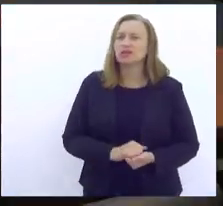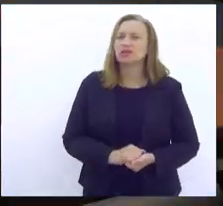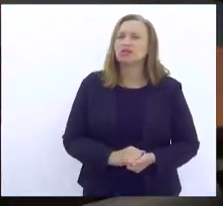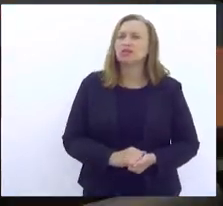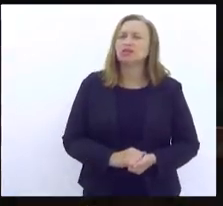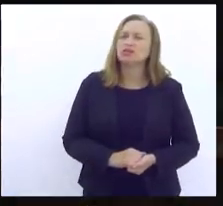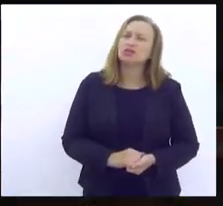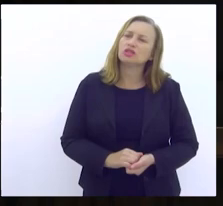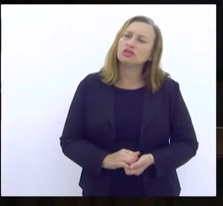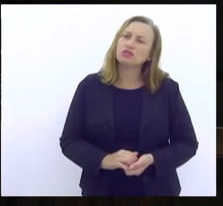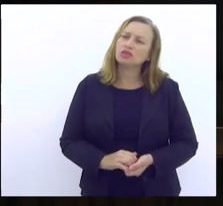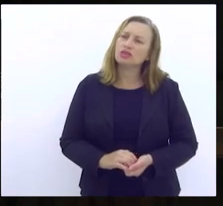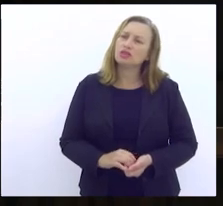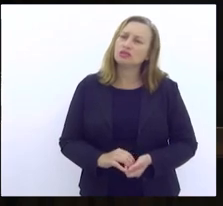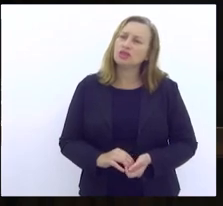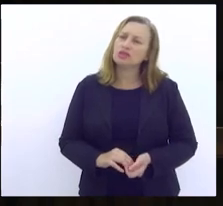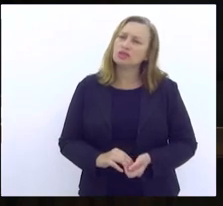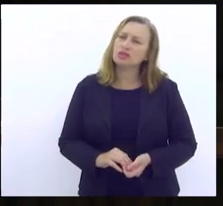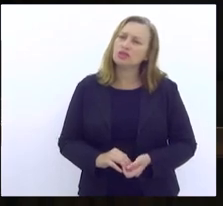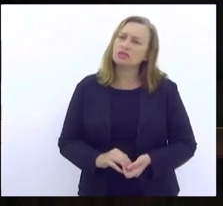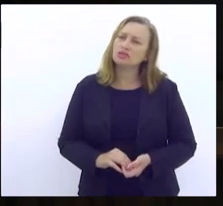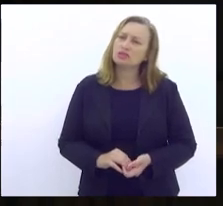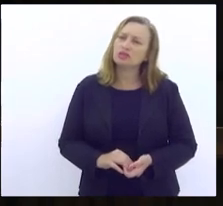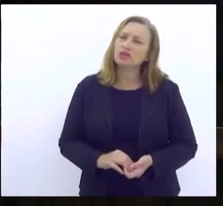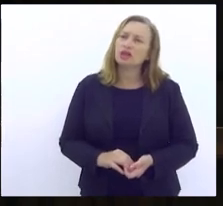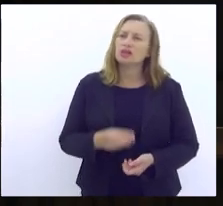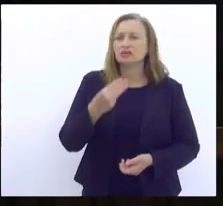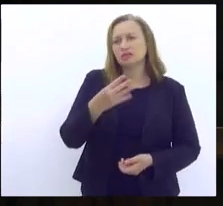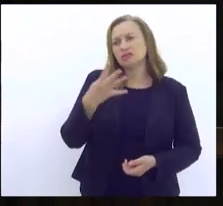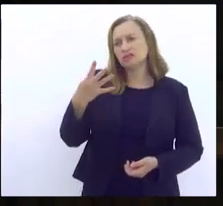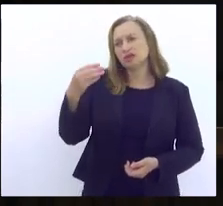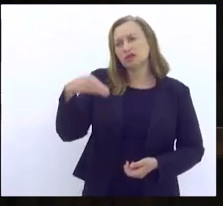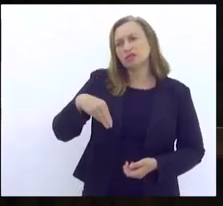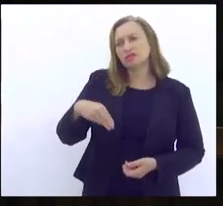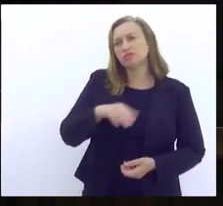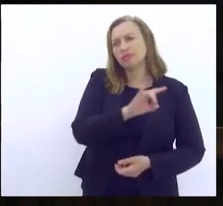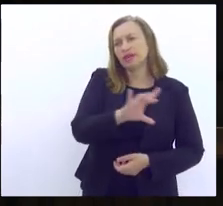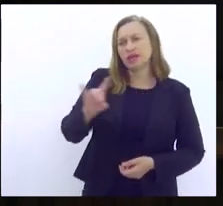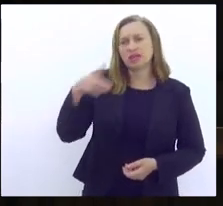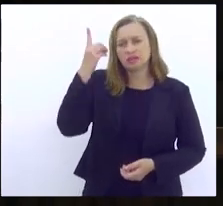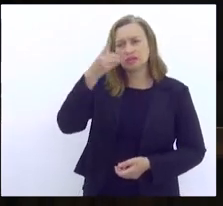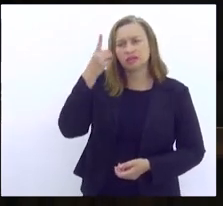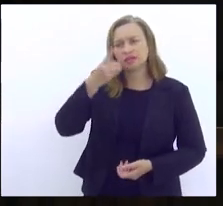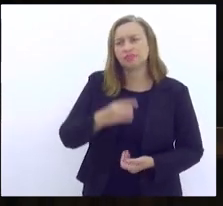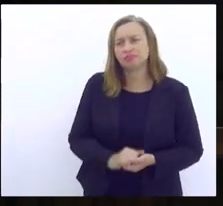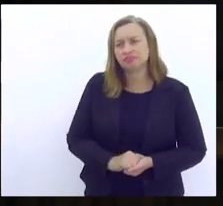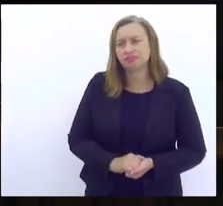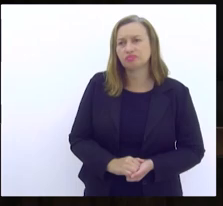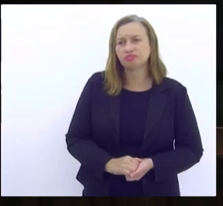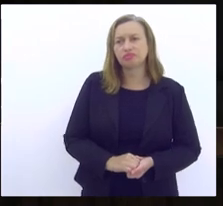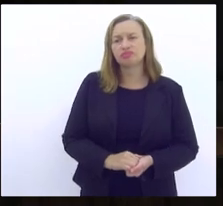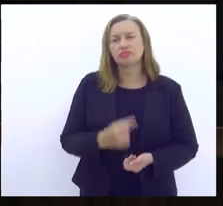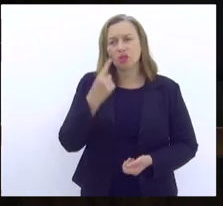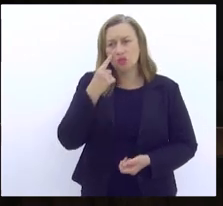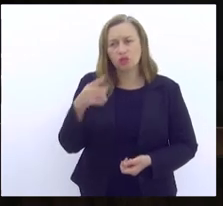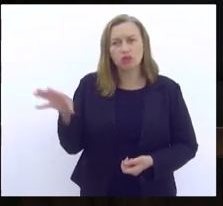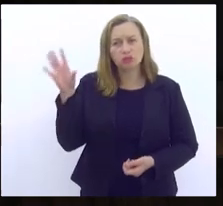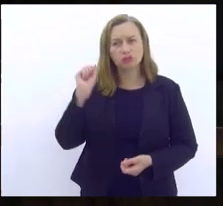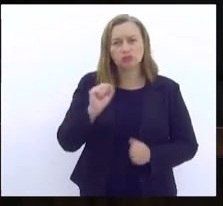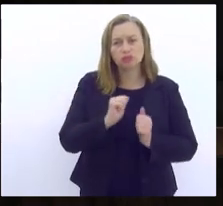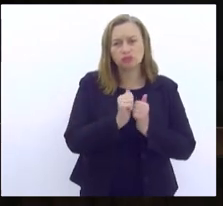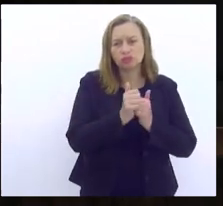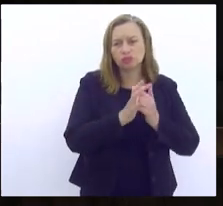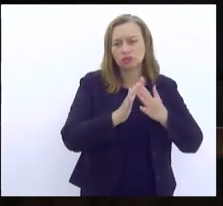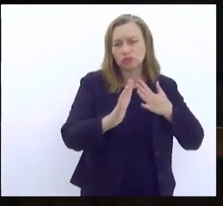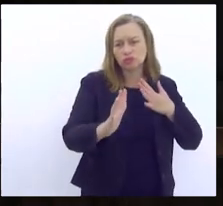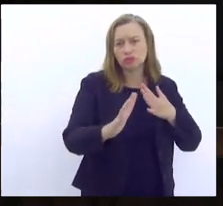Estou colocando aproximadamente de 3 a 4 minutos para cada parlamentar, porque eu vi um grande número que, antes de começar a sessão,